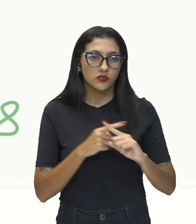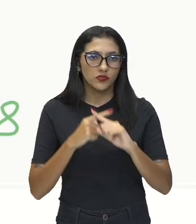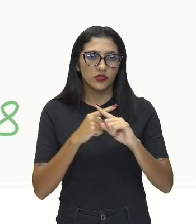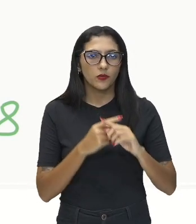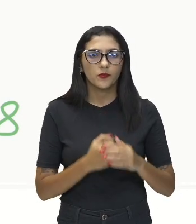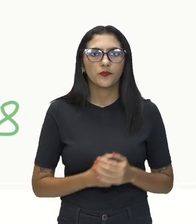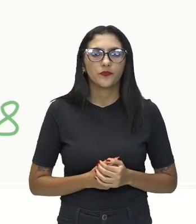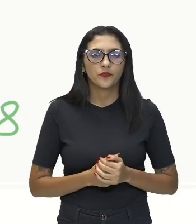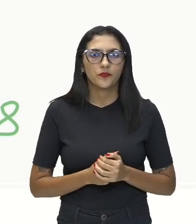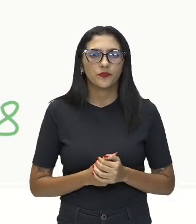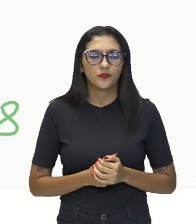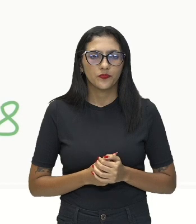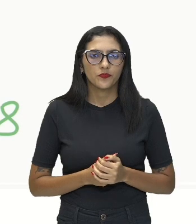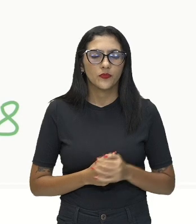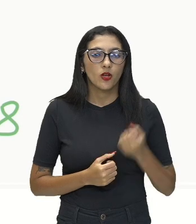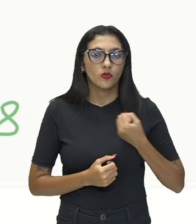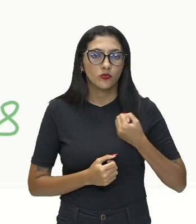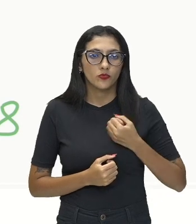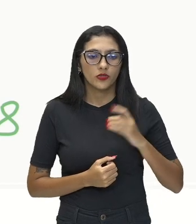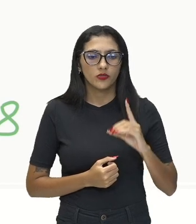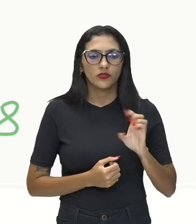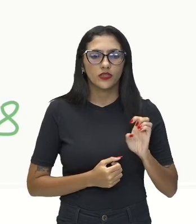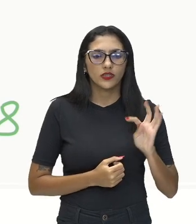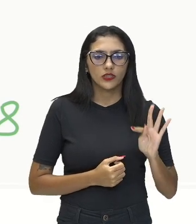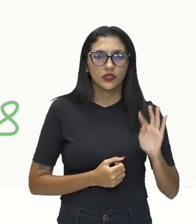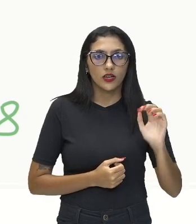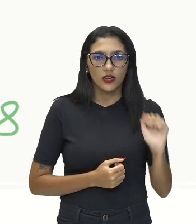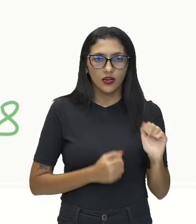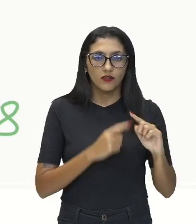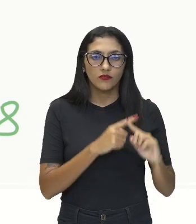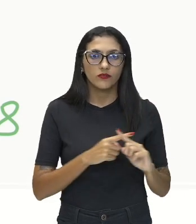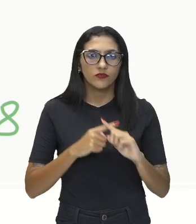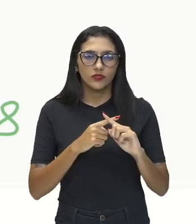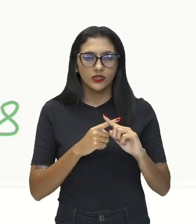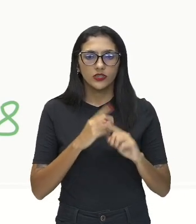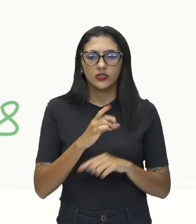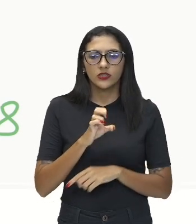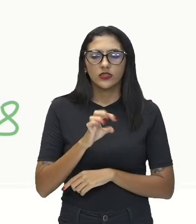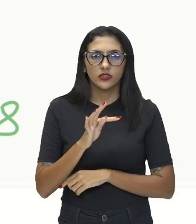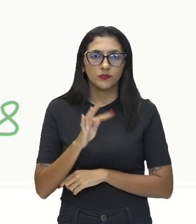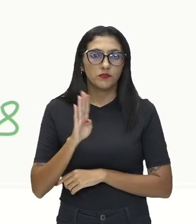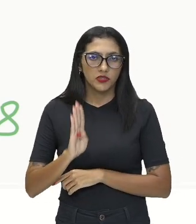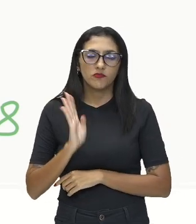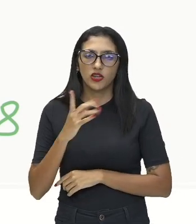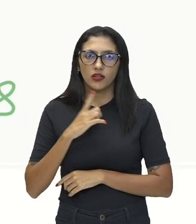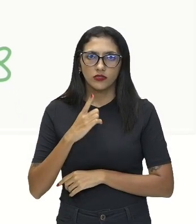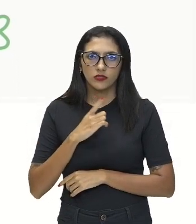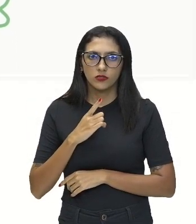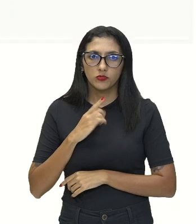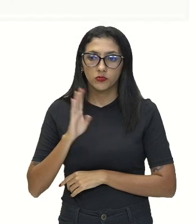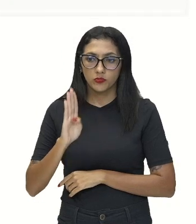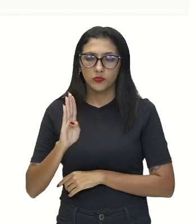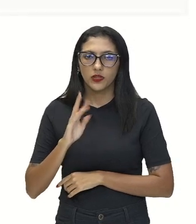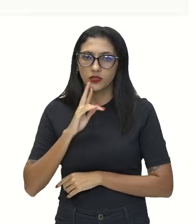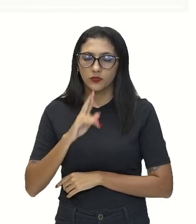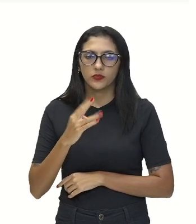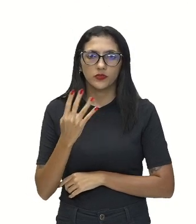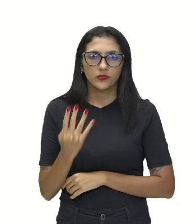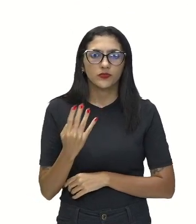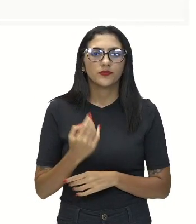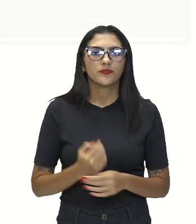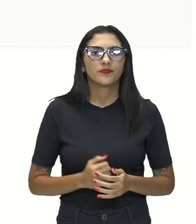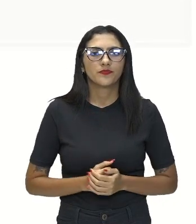ser igual diagonal principal, que é 12, né? Diagonal principal,